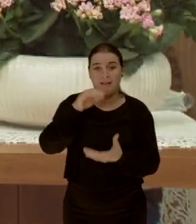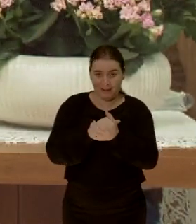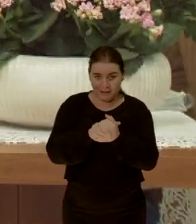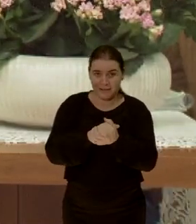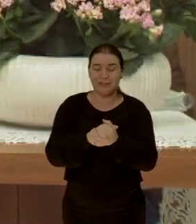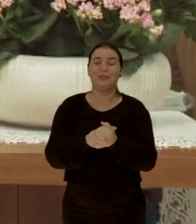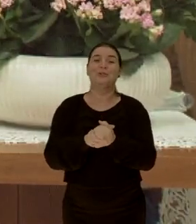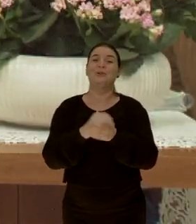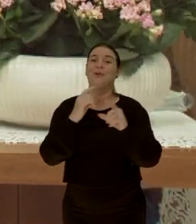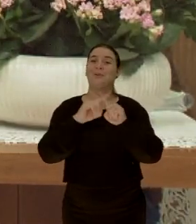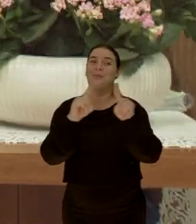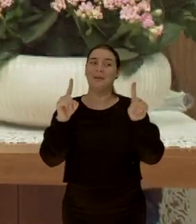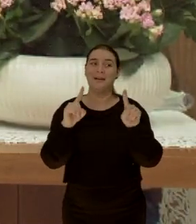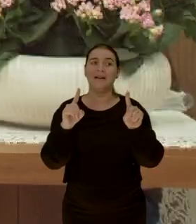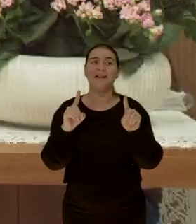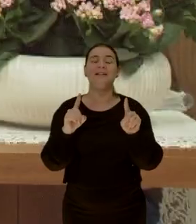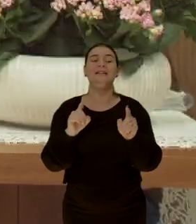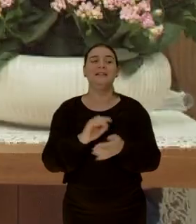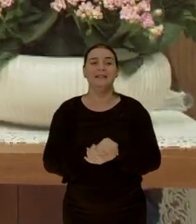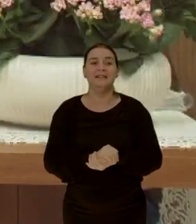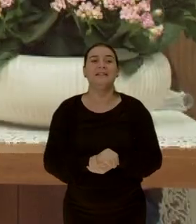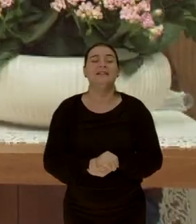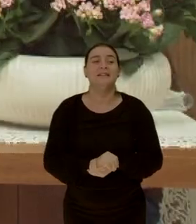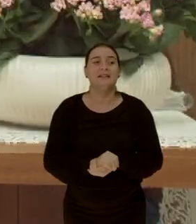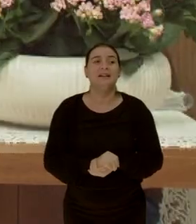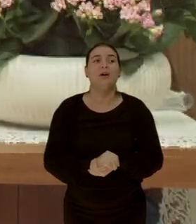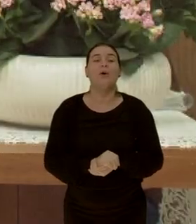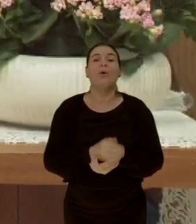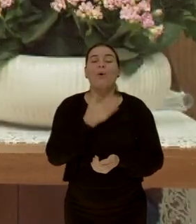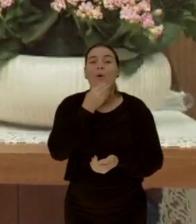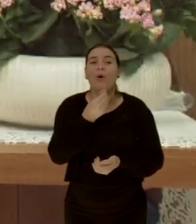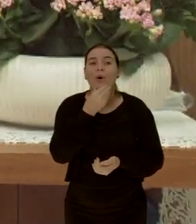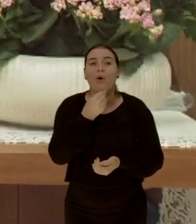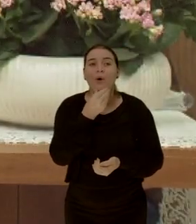aqui, o camarada queria